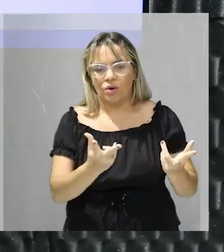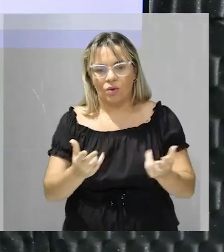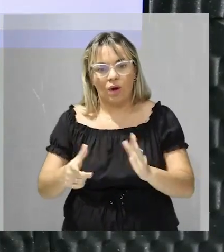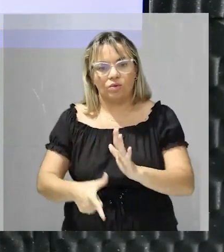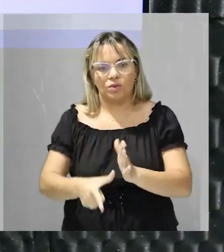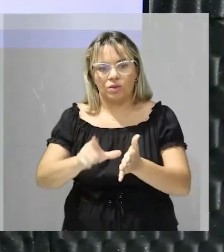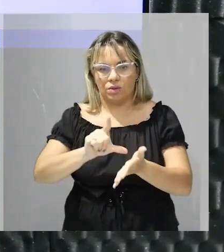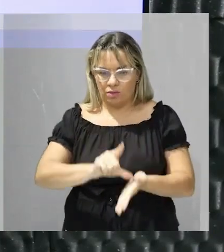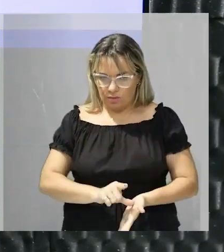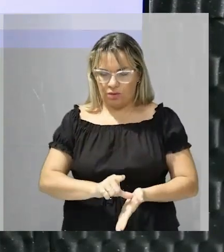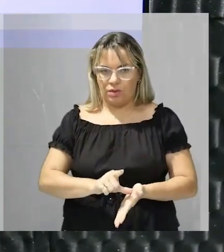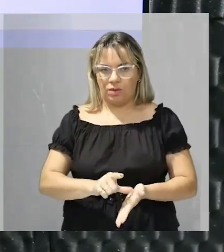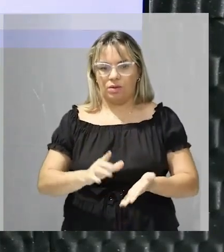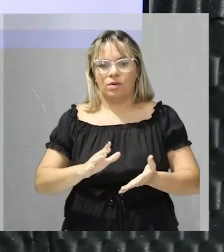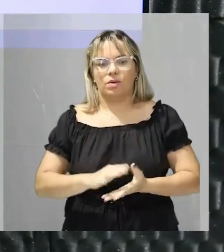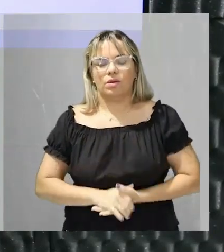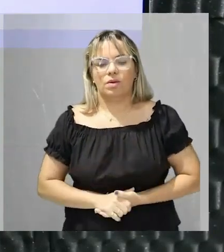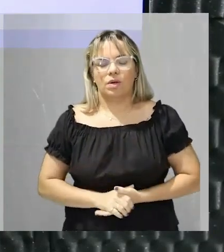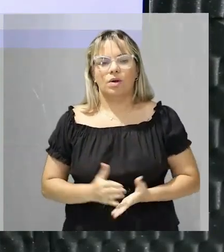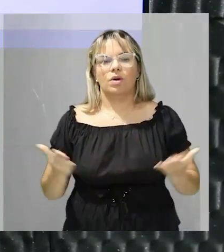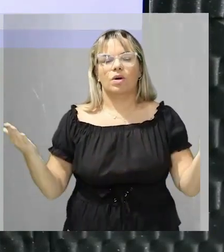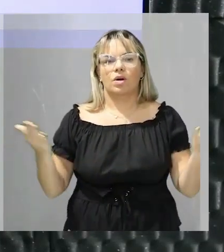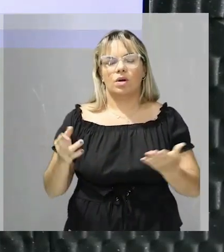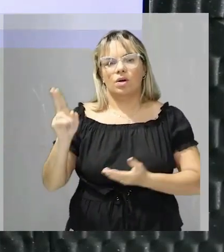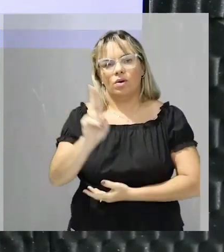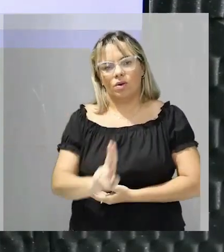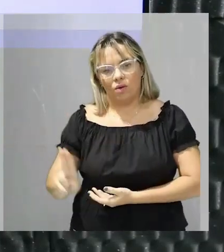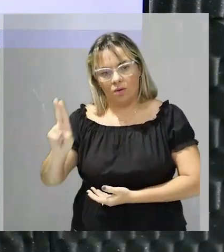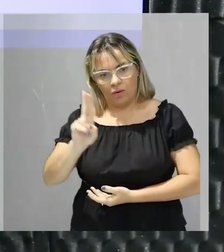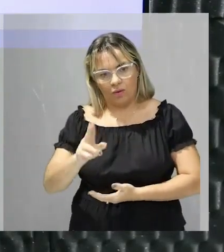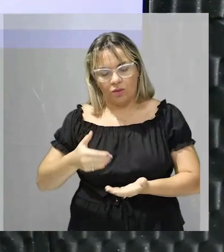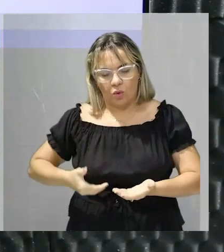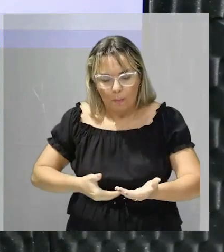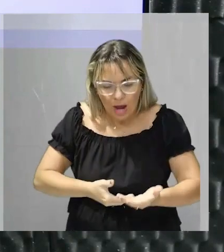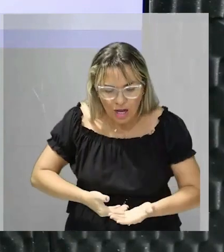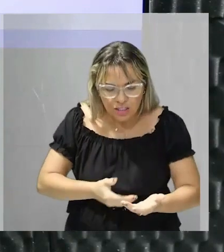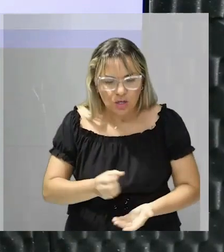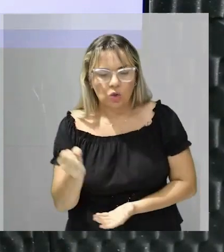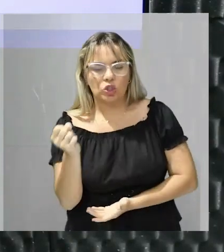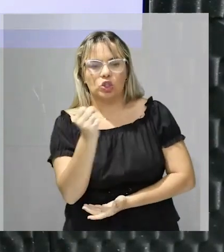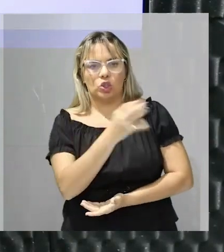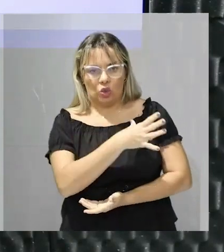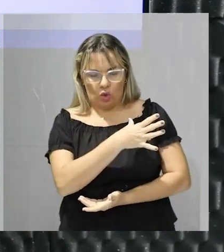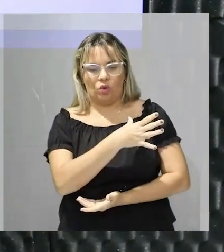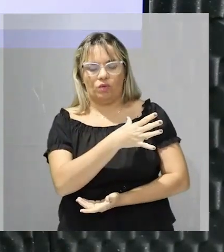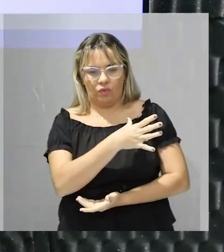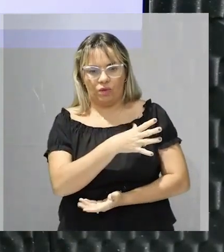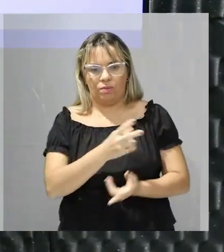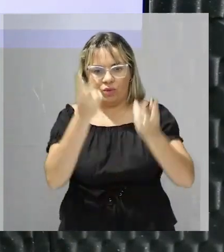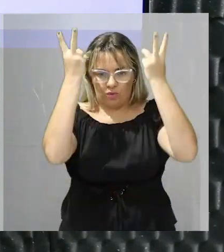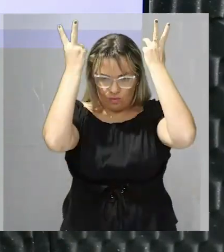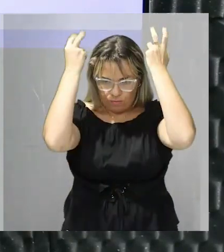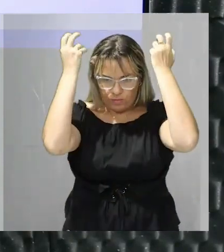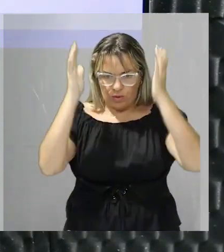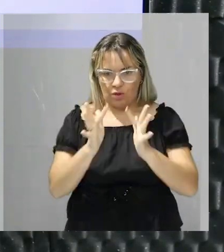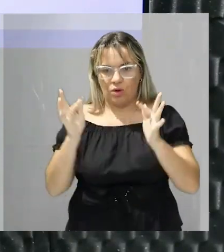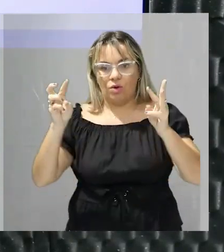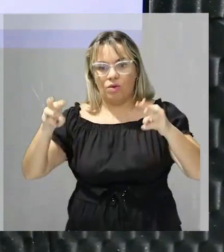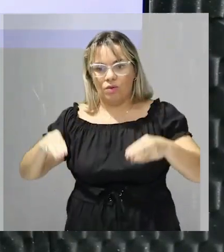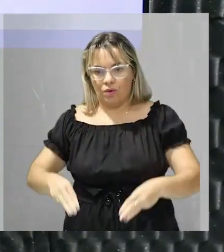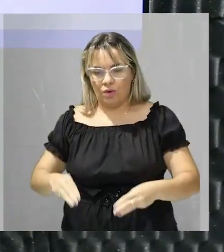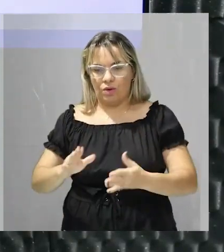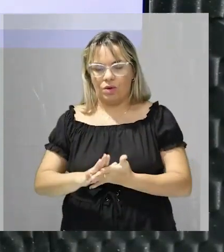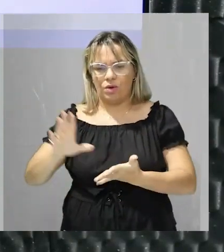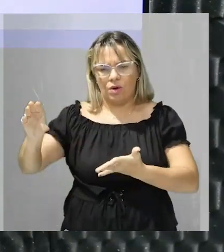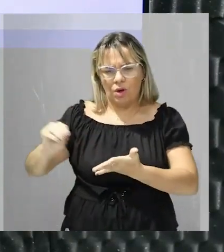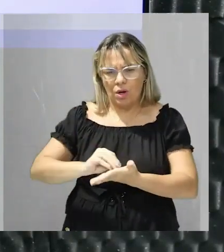permanece ou mesmo agora ele está usando uma ração nova tá ao final ou a